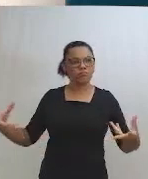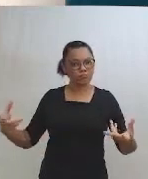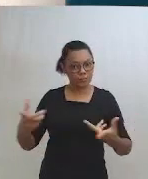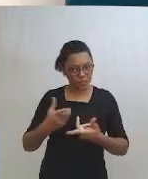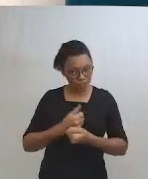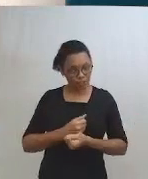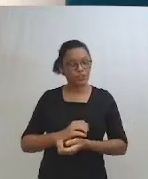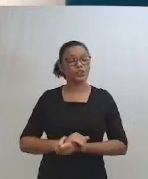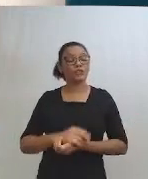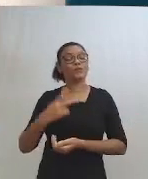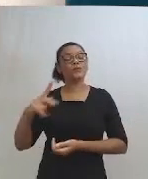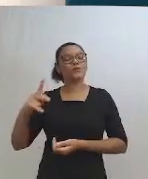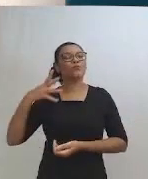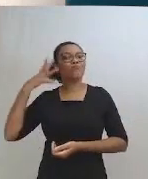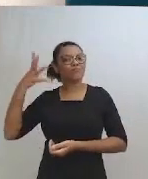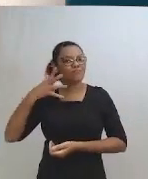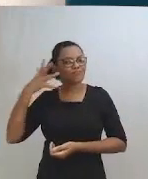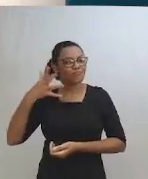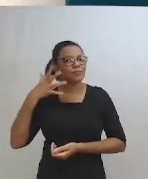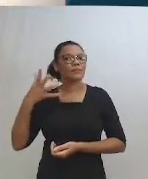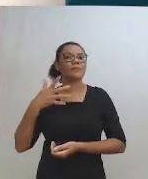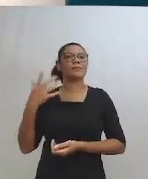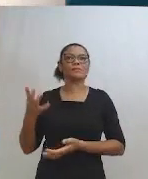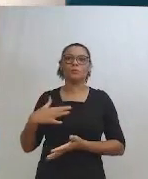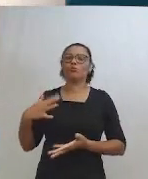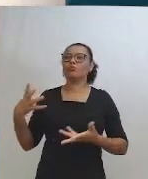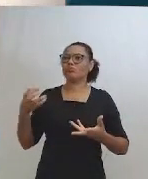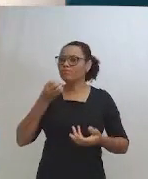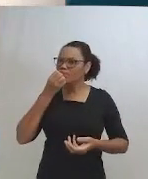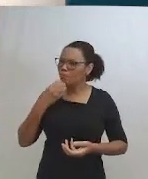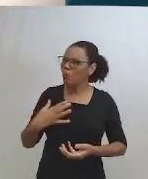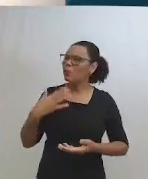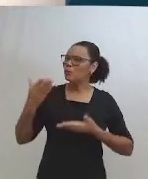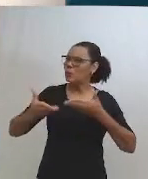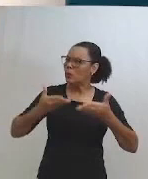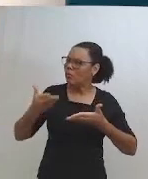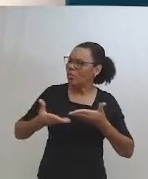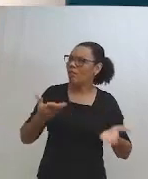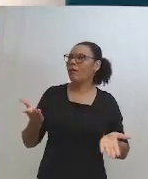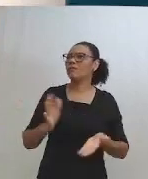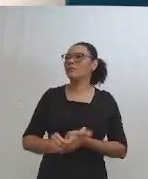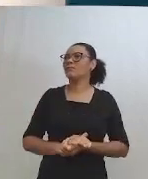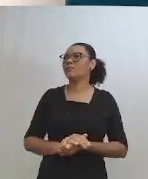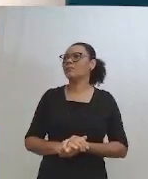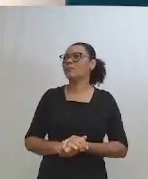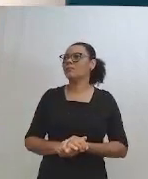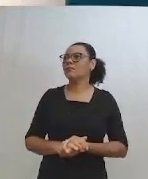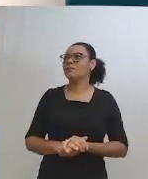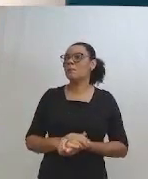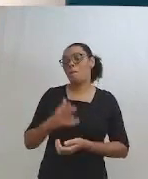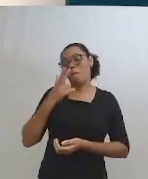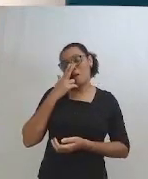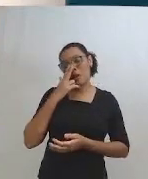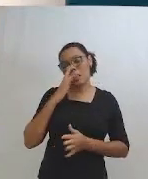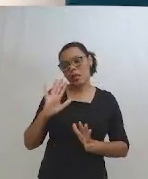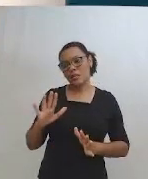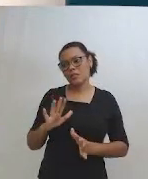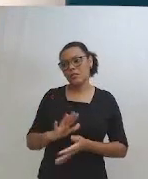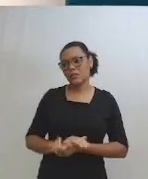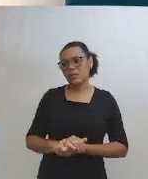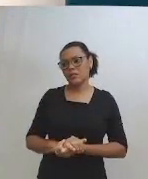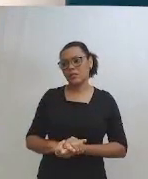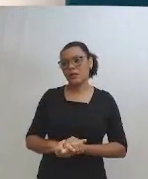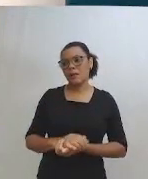com muito zelo, com muito cuidado, não parecendo seu advogado, deteriorando, como se